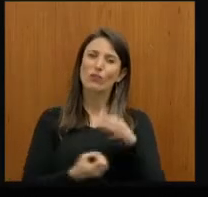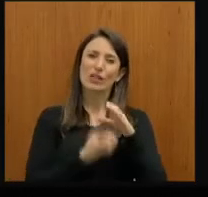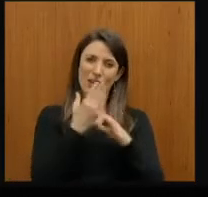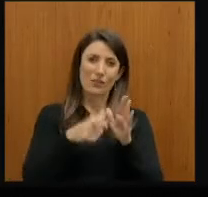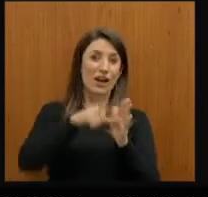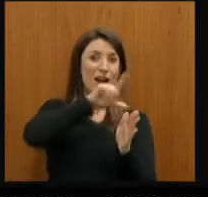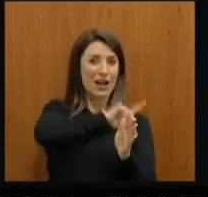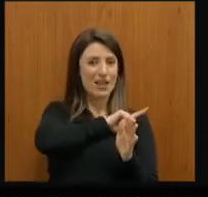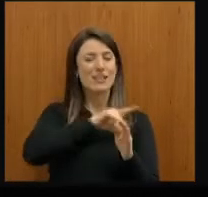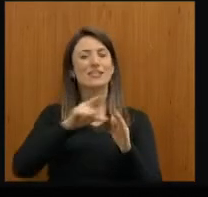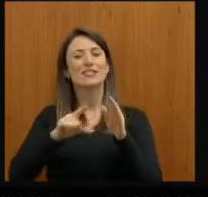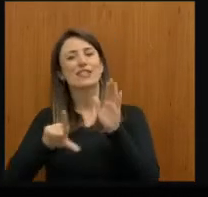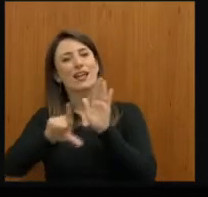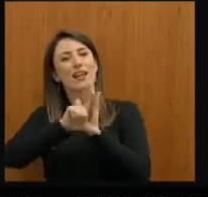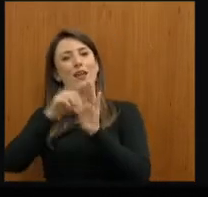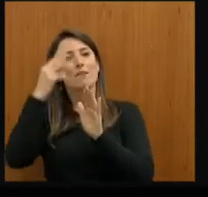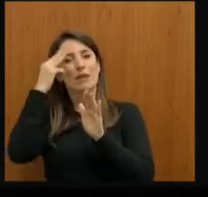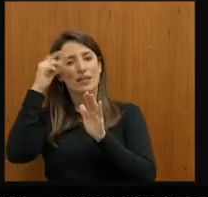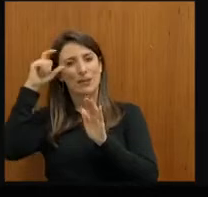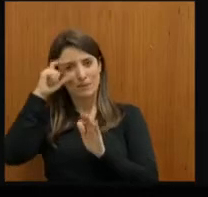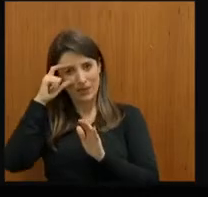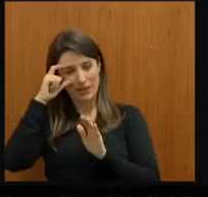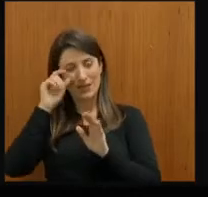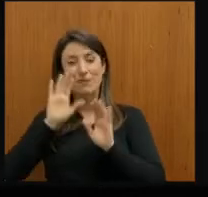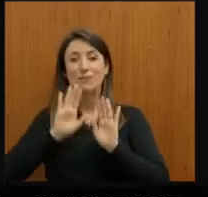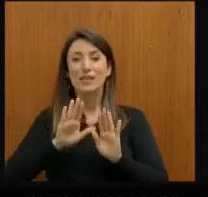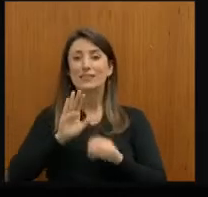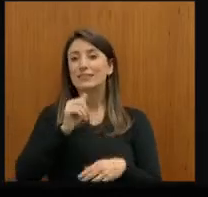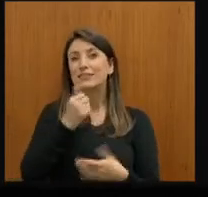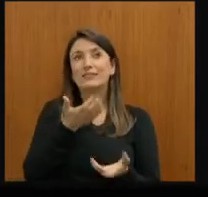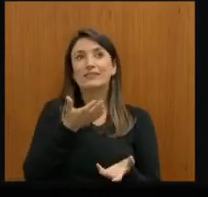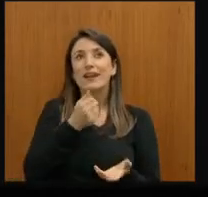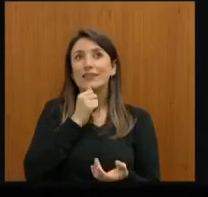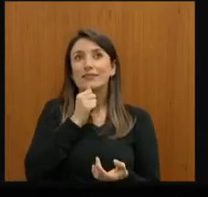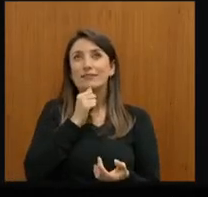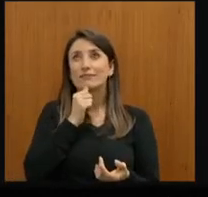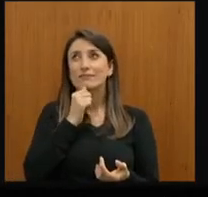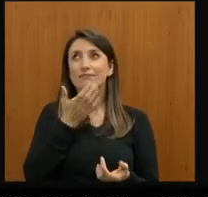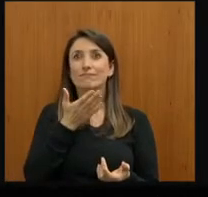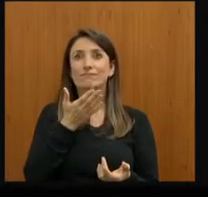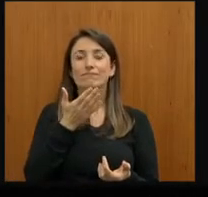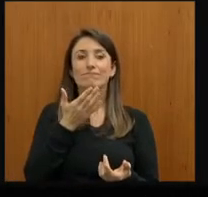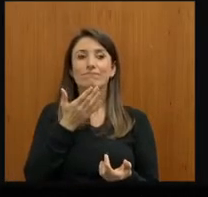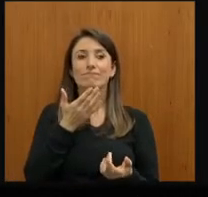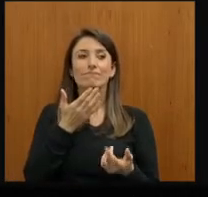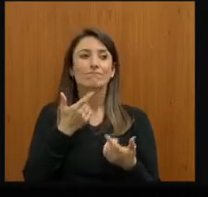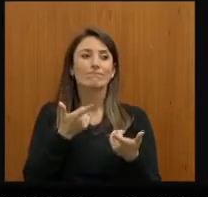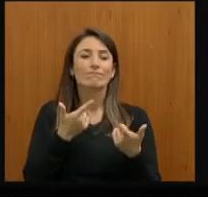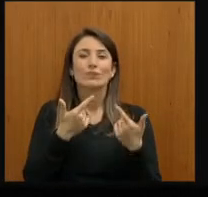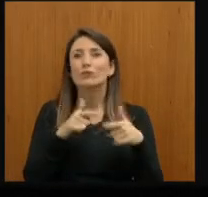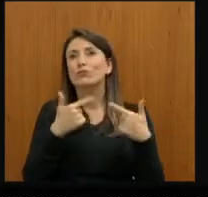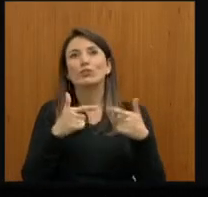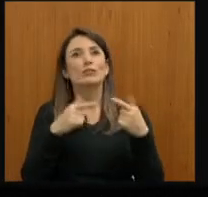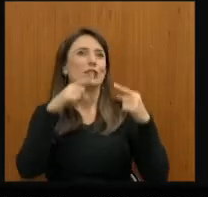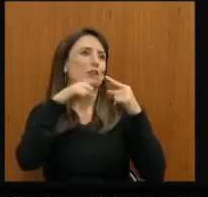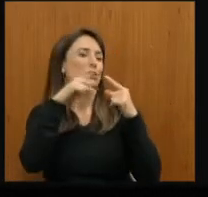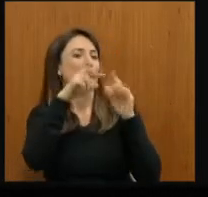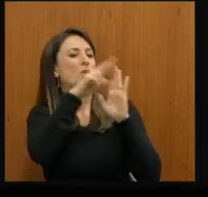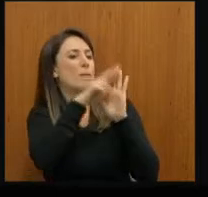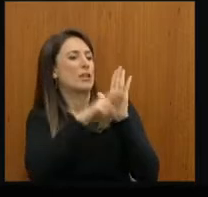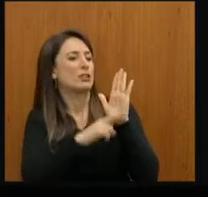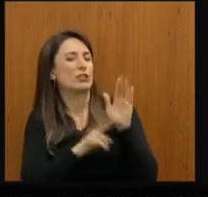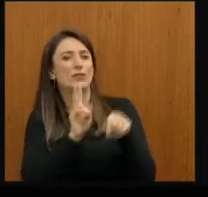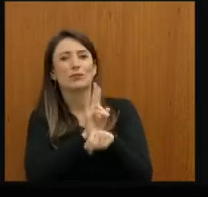da Penha mas como não existe ainda a previsão das medidas protetivas né